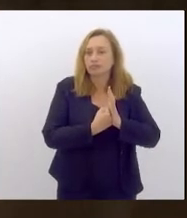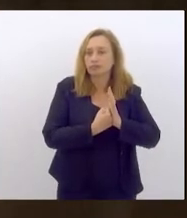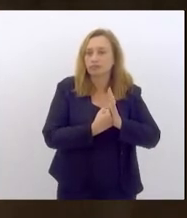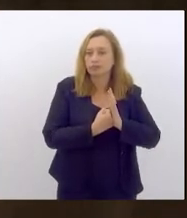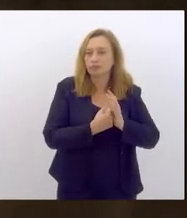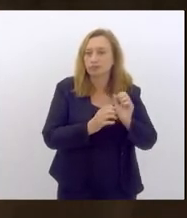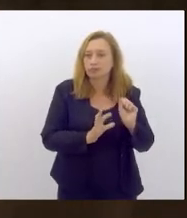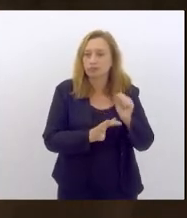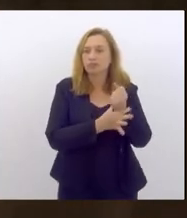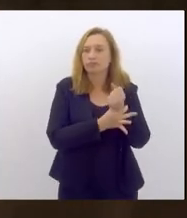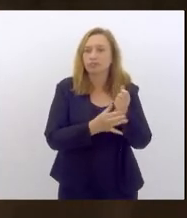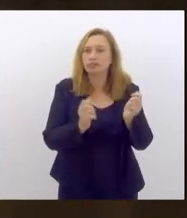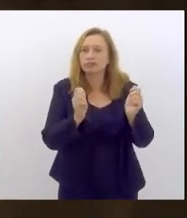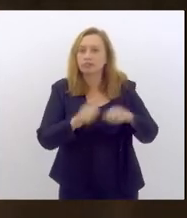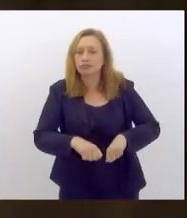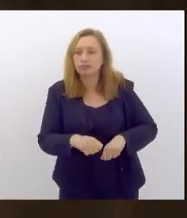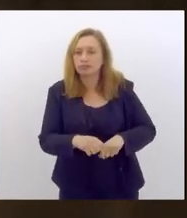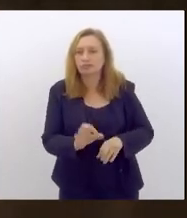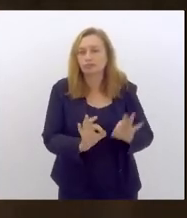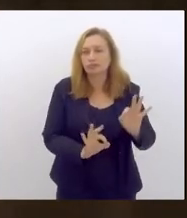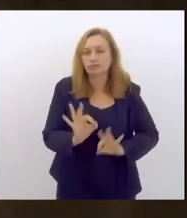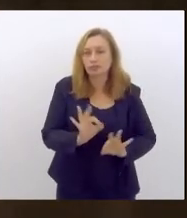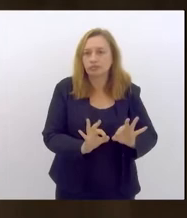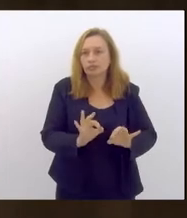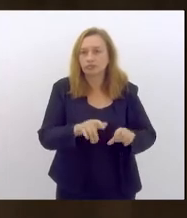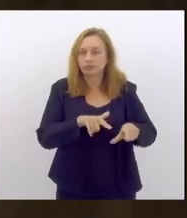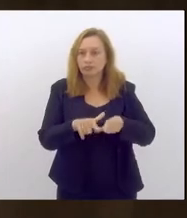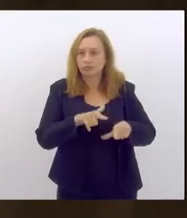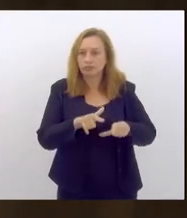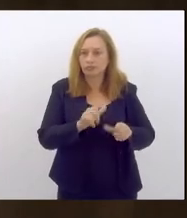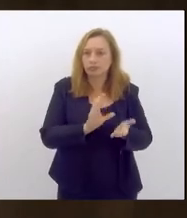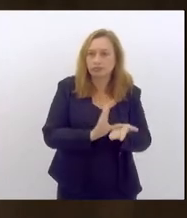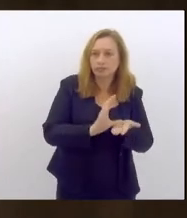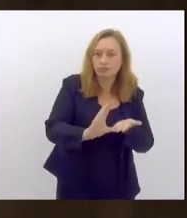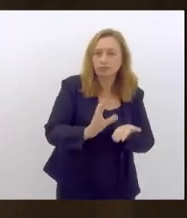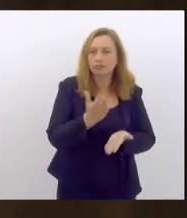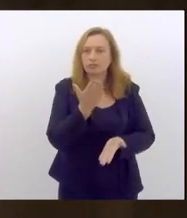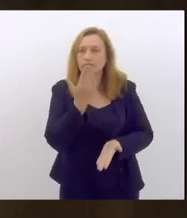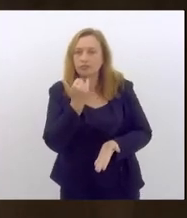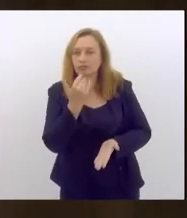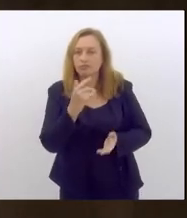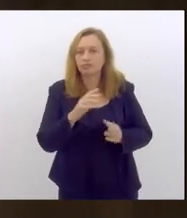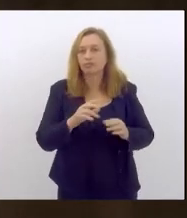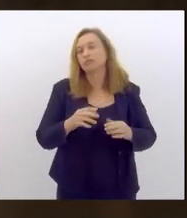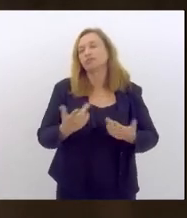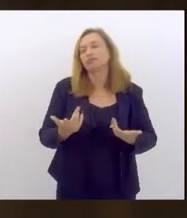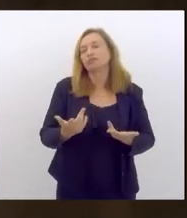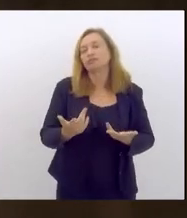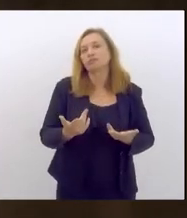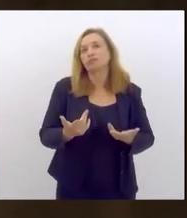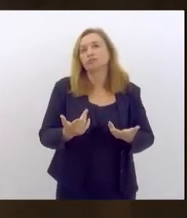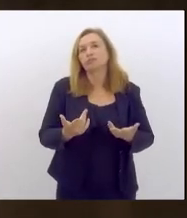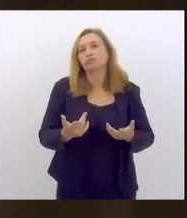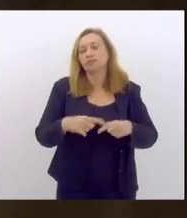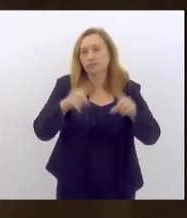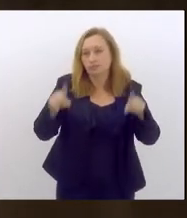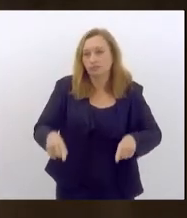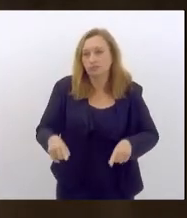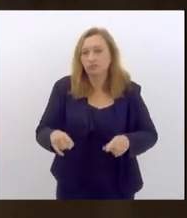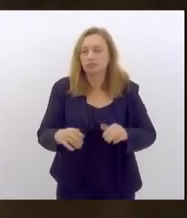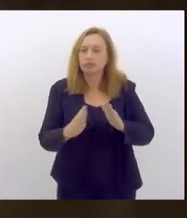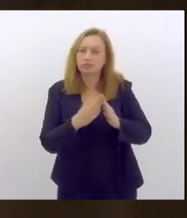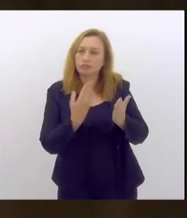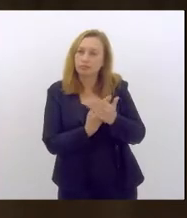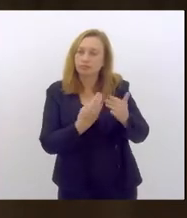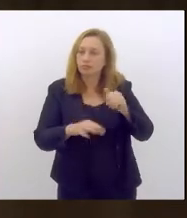a possibilidade, no plano de cargos, do auxílio alimentação para servidores da FAETEC, os únicos servidores da